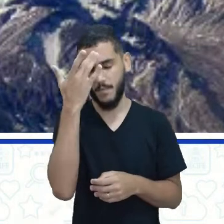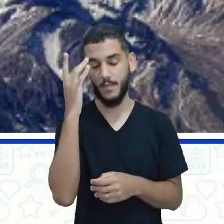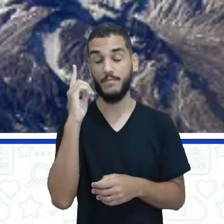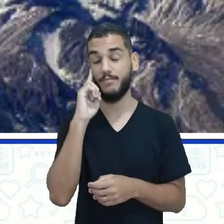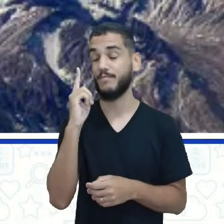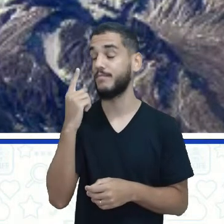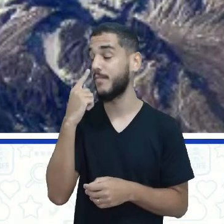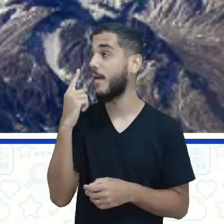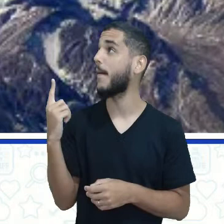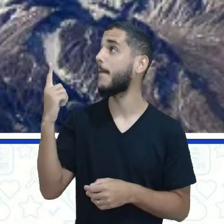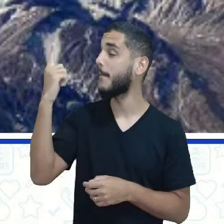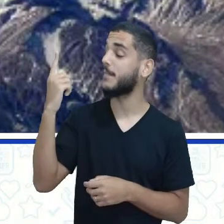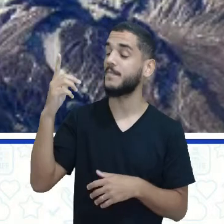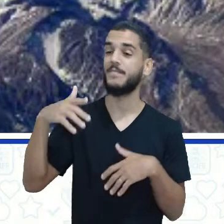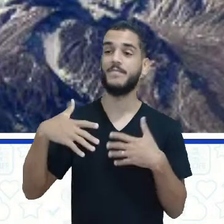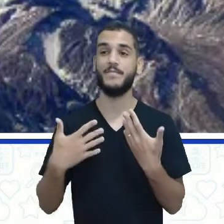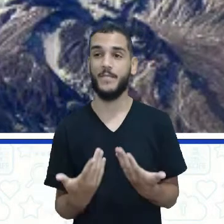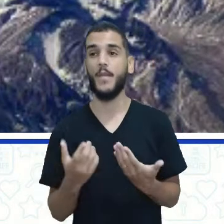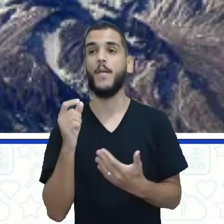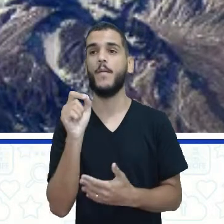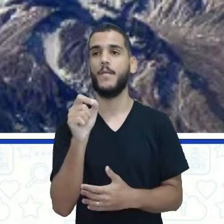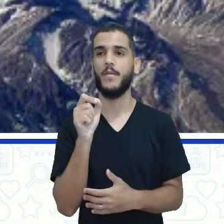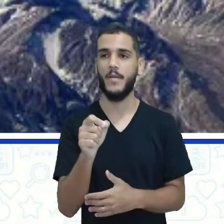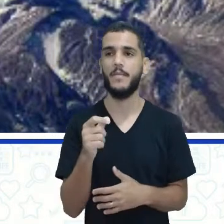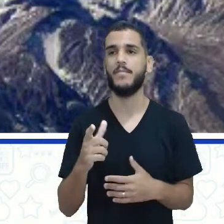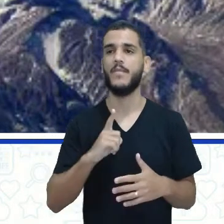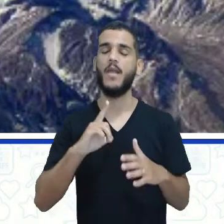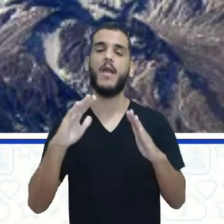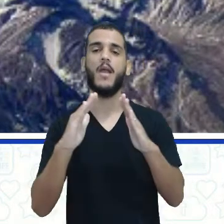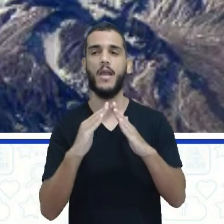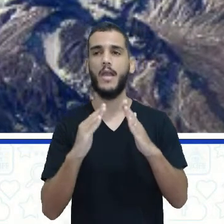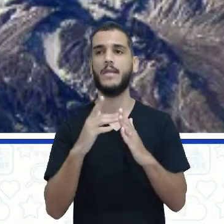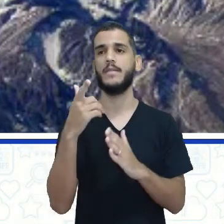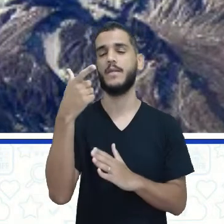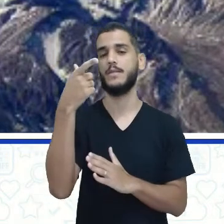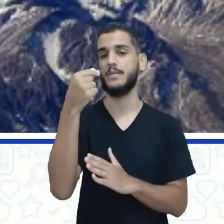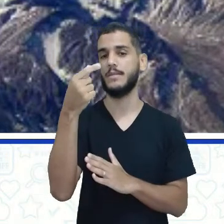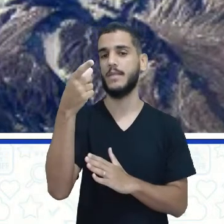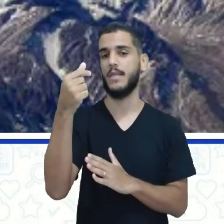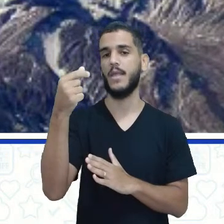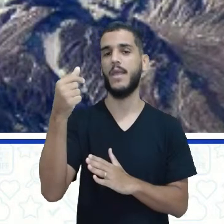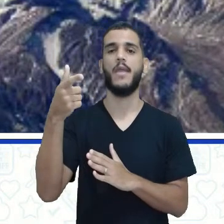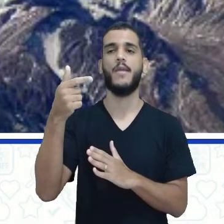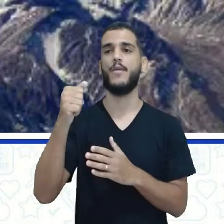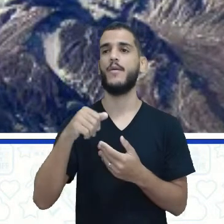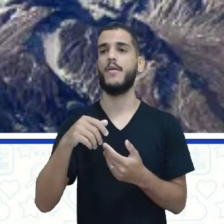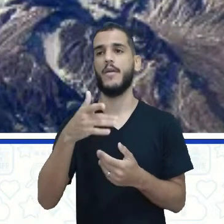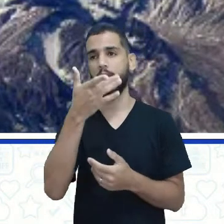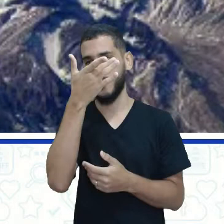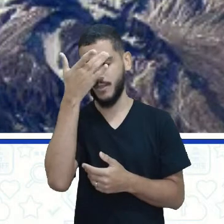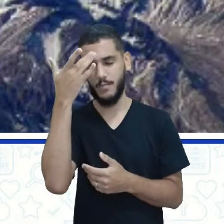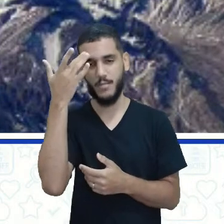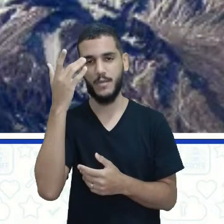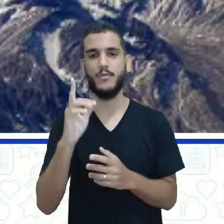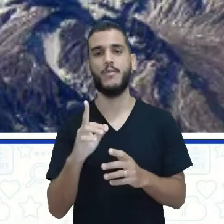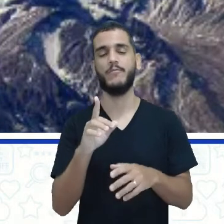aí, ó. A gente tem o quê? Tem uma casa, tem o dinheiro saindo, voando, e as pessoas